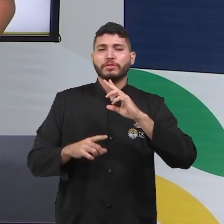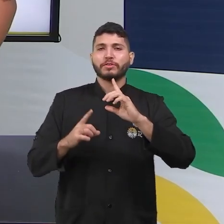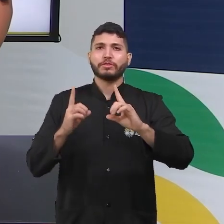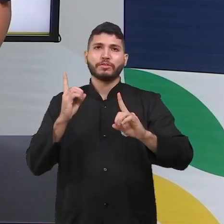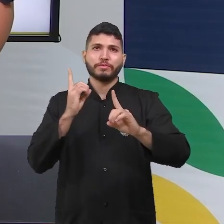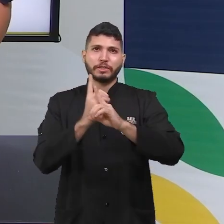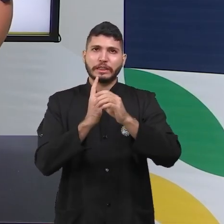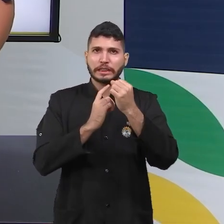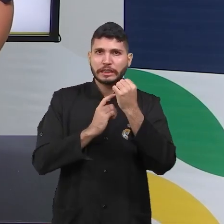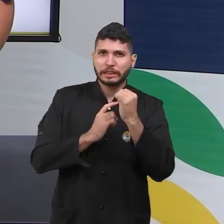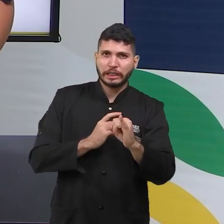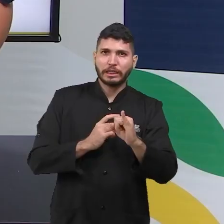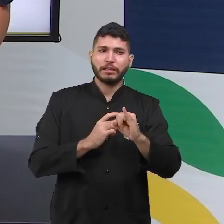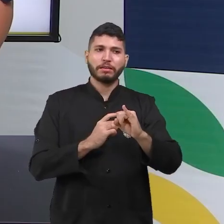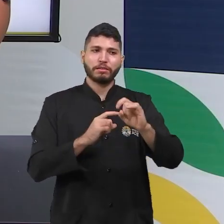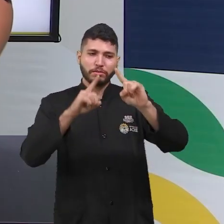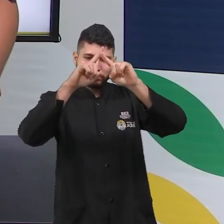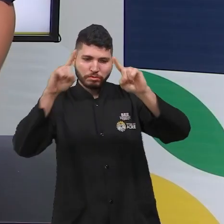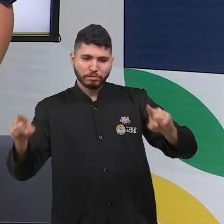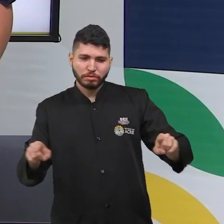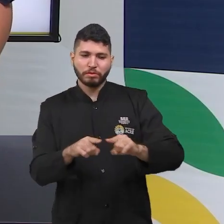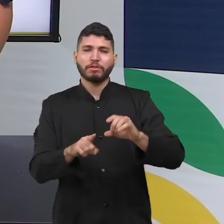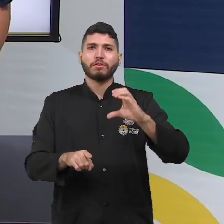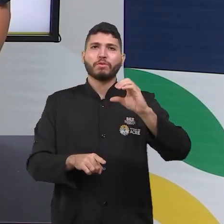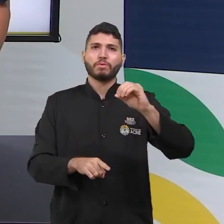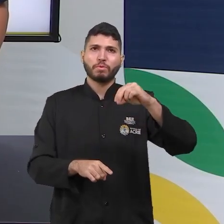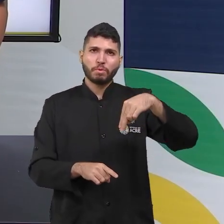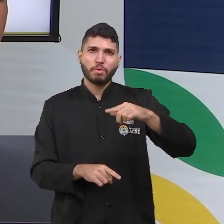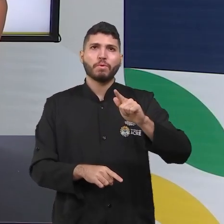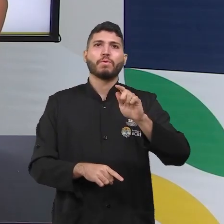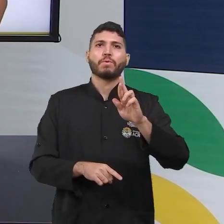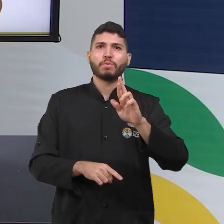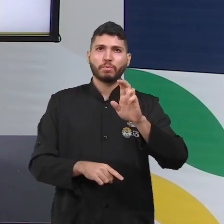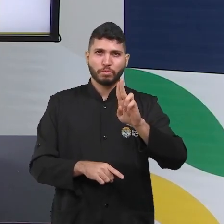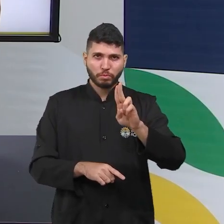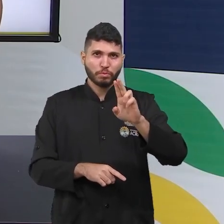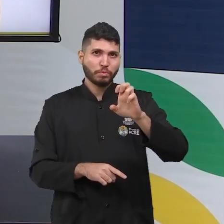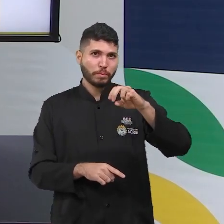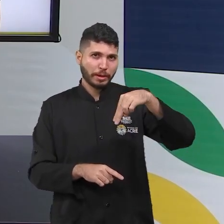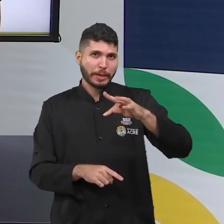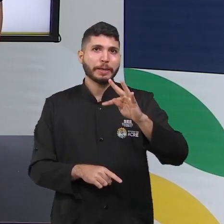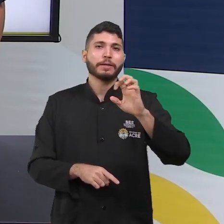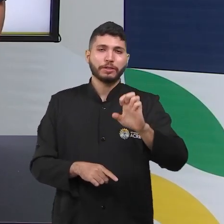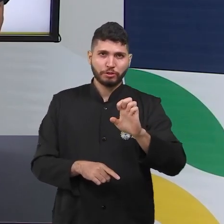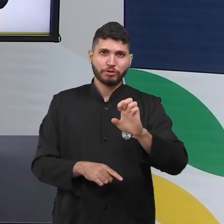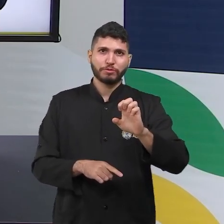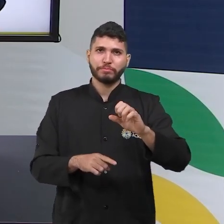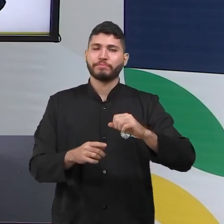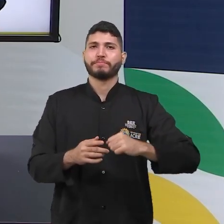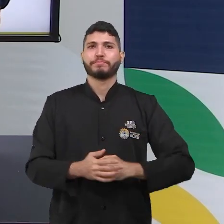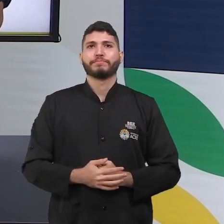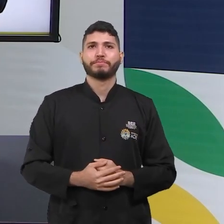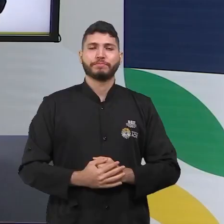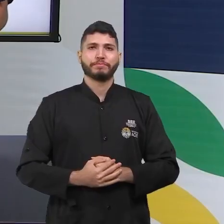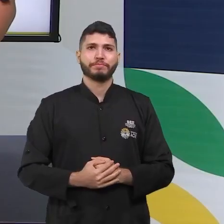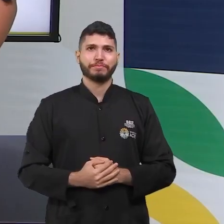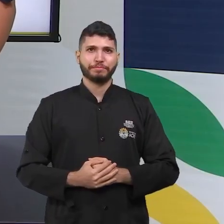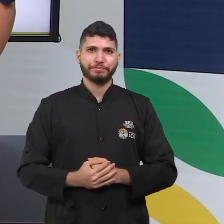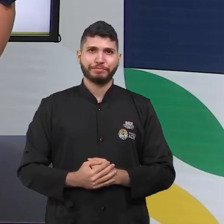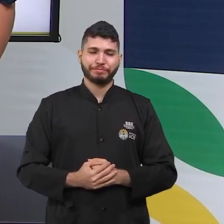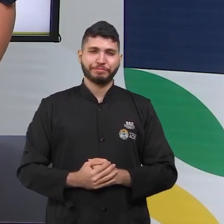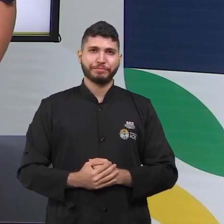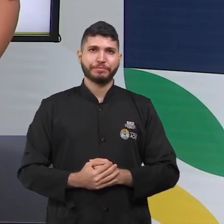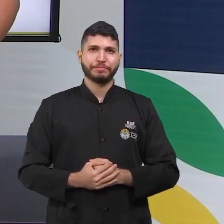sobrepor, mas numa prova, num concurso, numa avaliação ou no